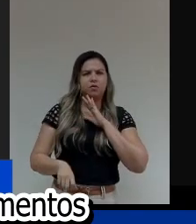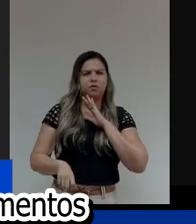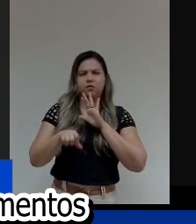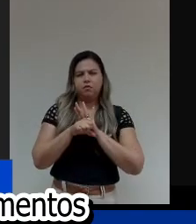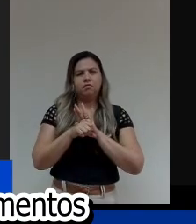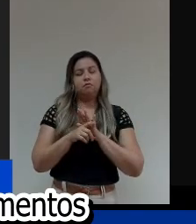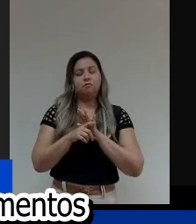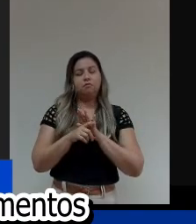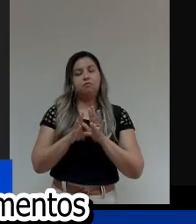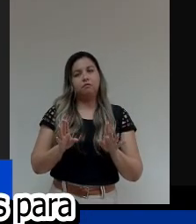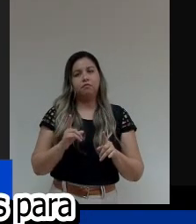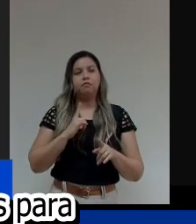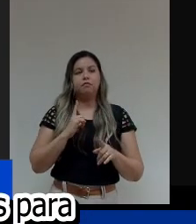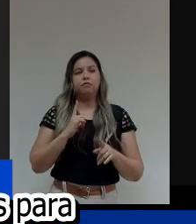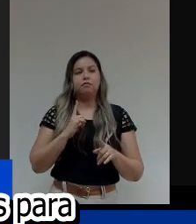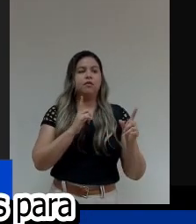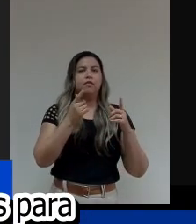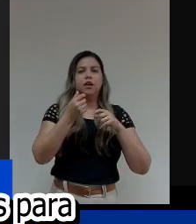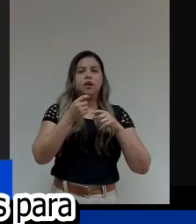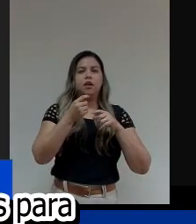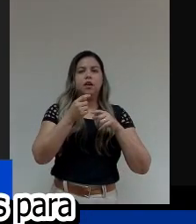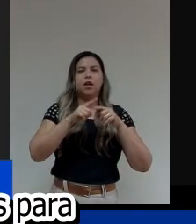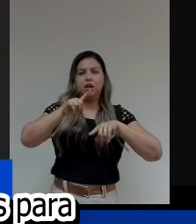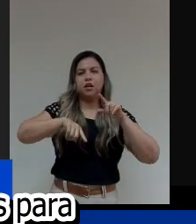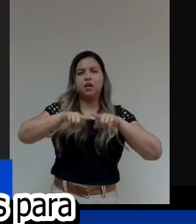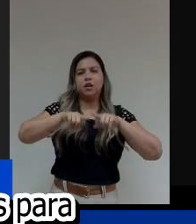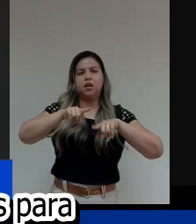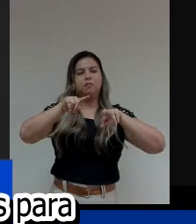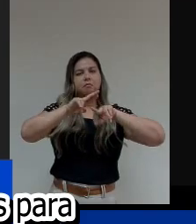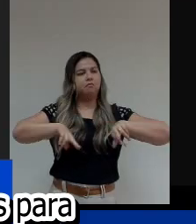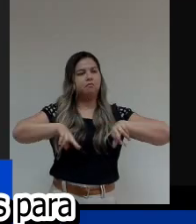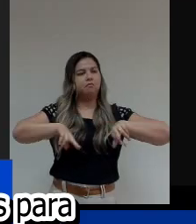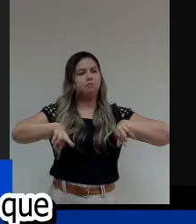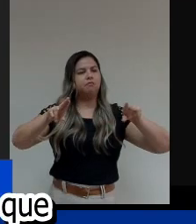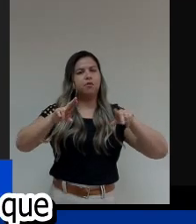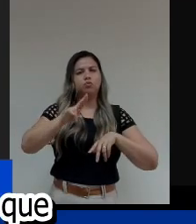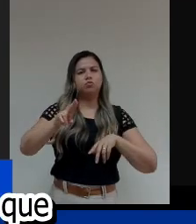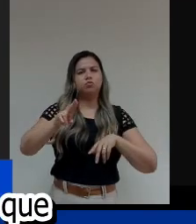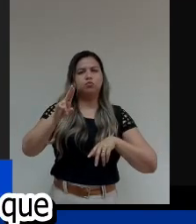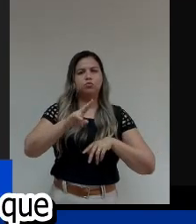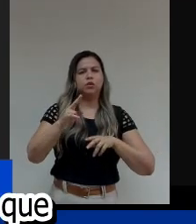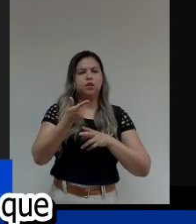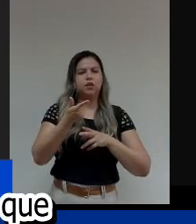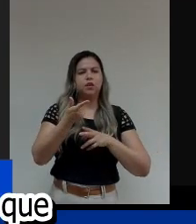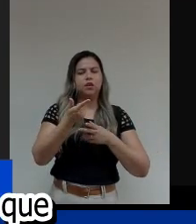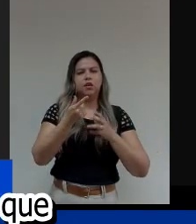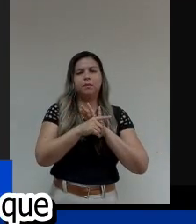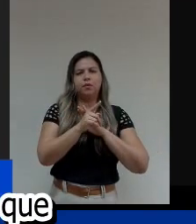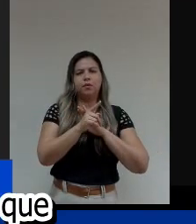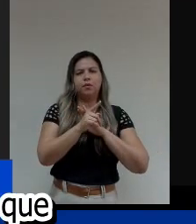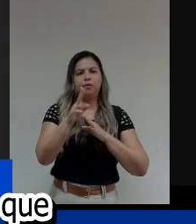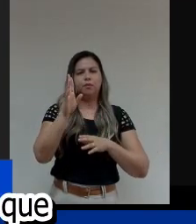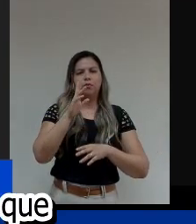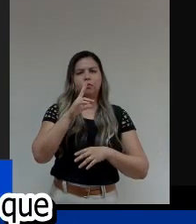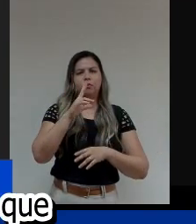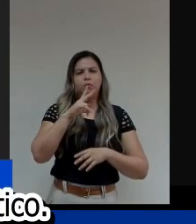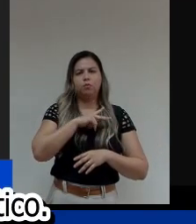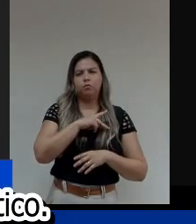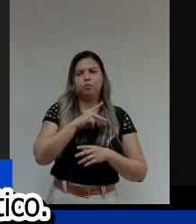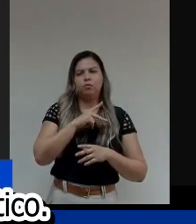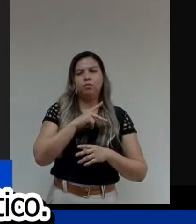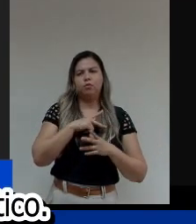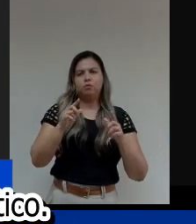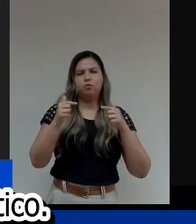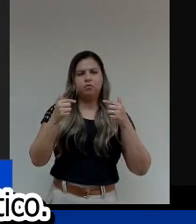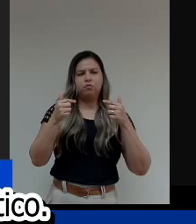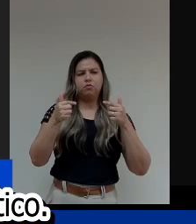na ausência de elementos que demonstrassem o uso de recursos públicos para custear a publicação ou qualquer outra ação que